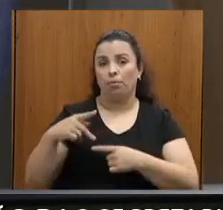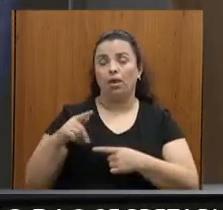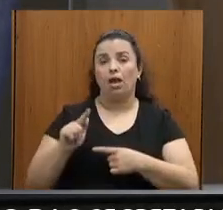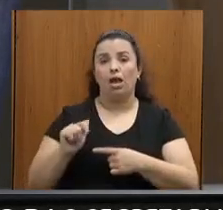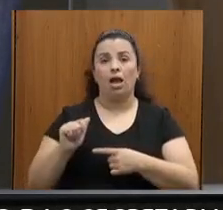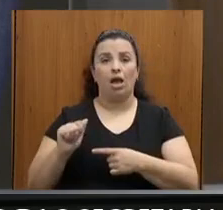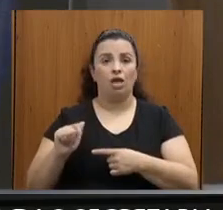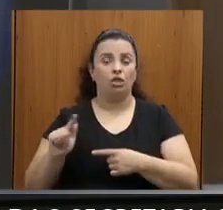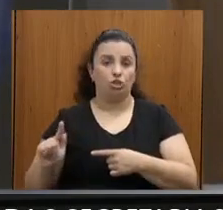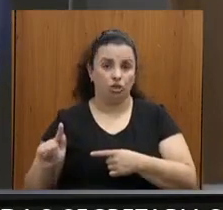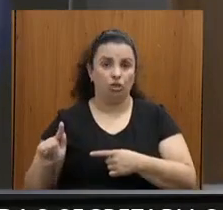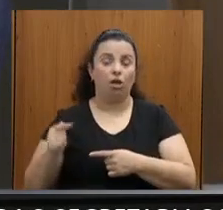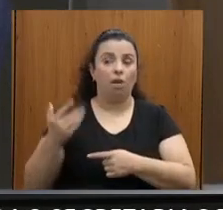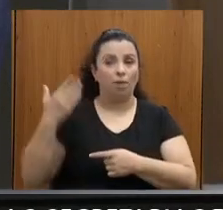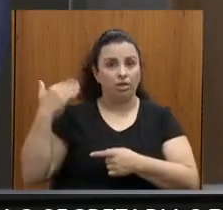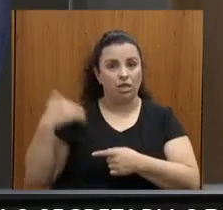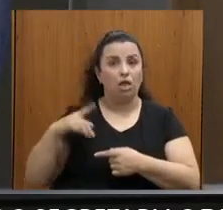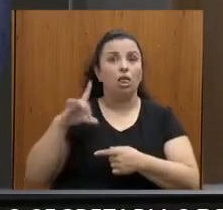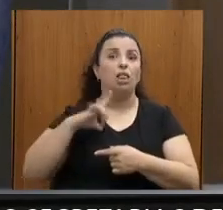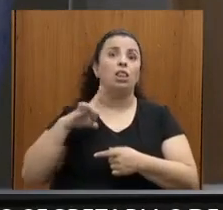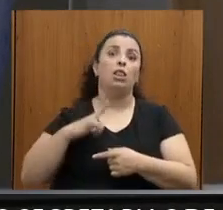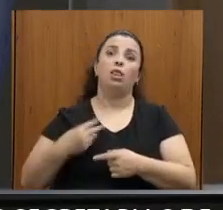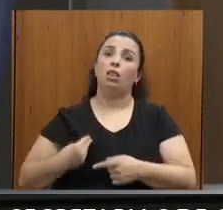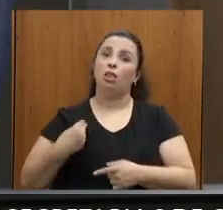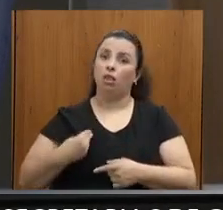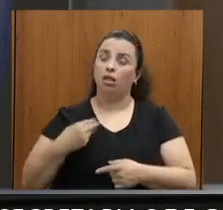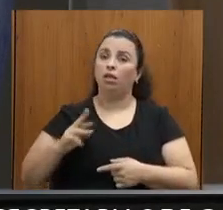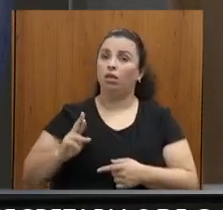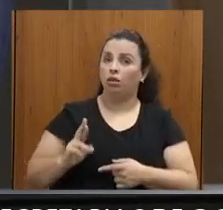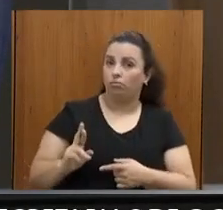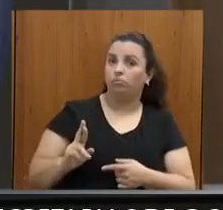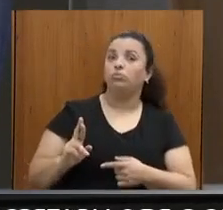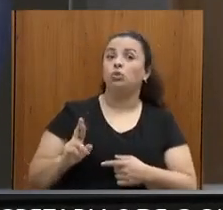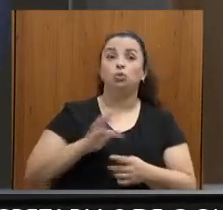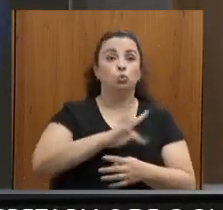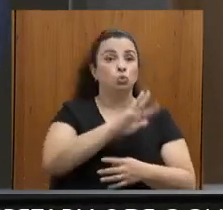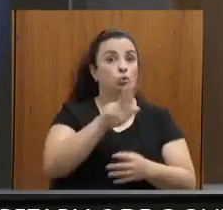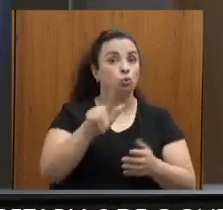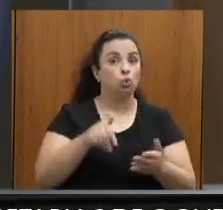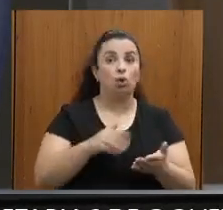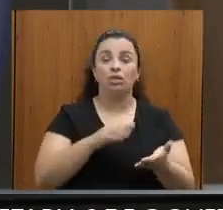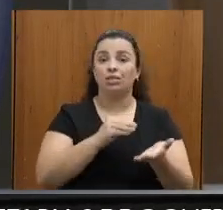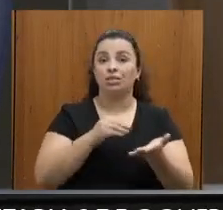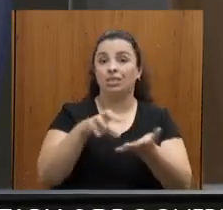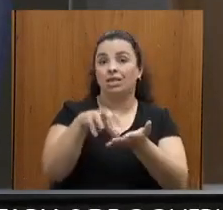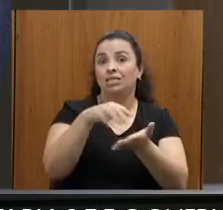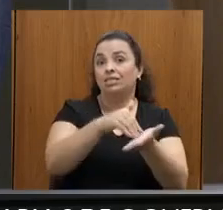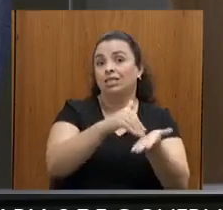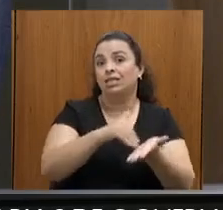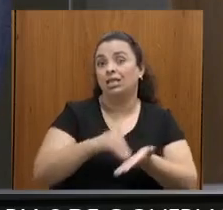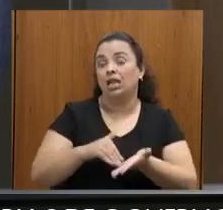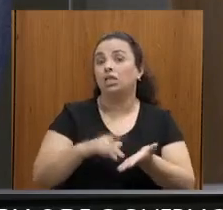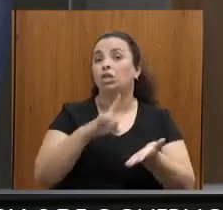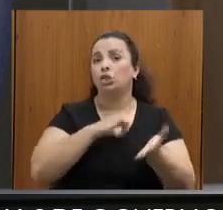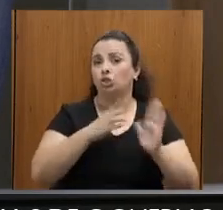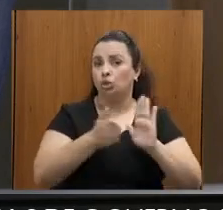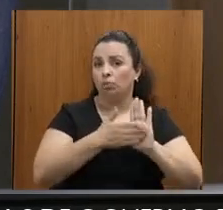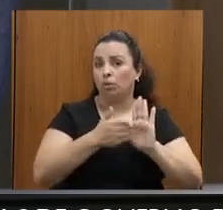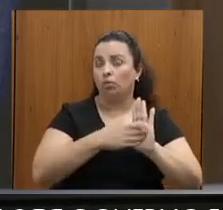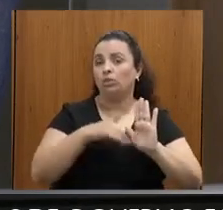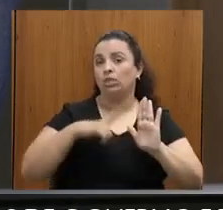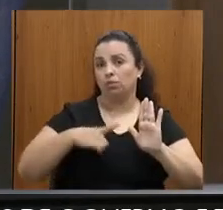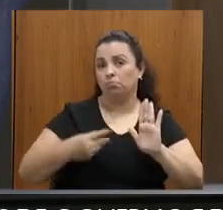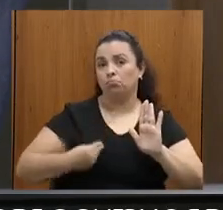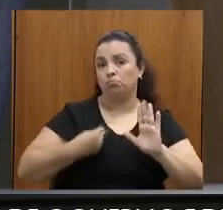ano, nós tivemos a participação de representantes de todas as secretarias que tinham proposta e que estavam envolvidas.